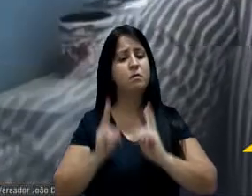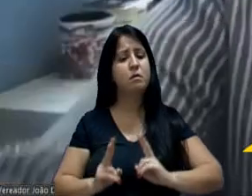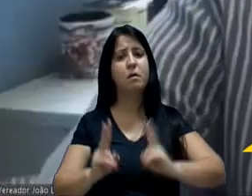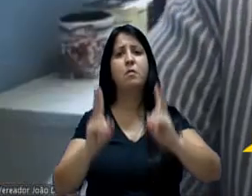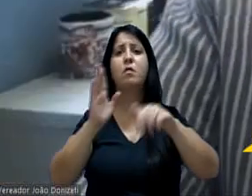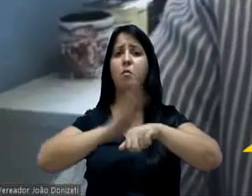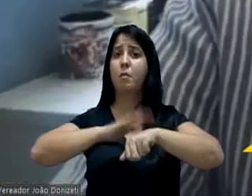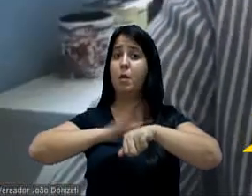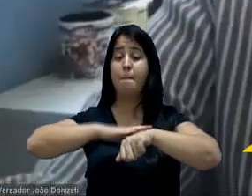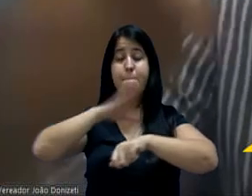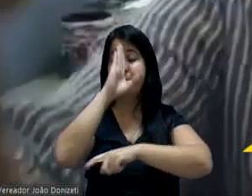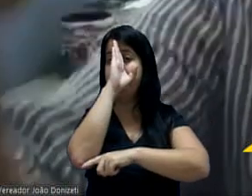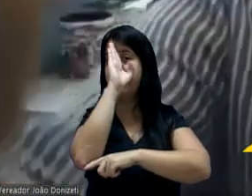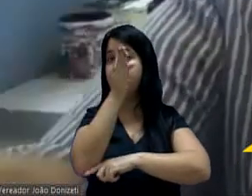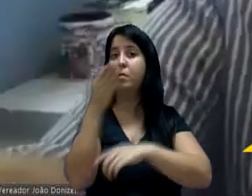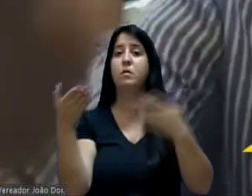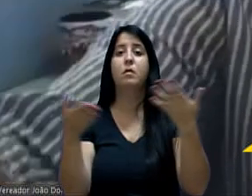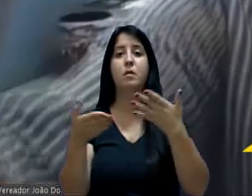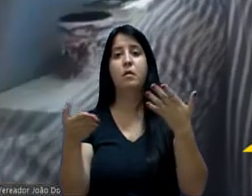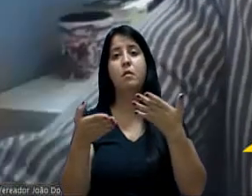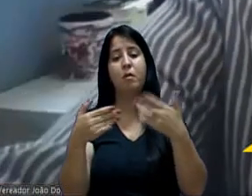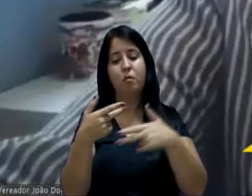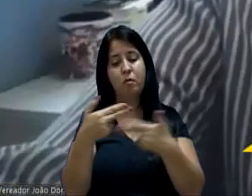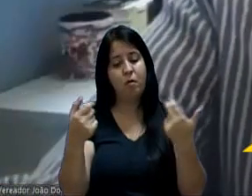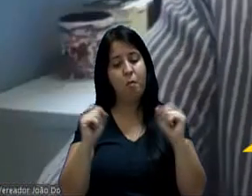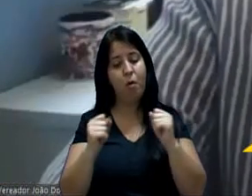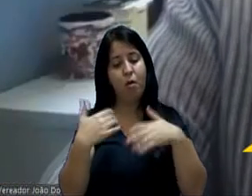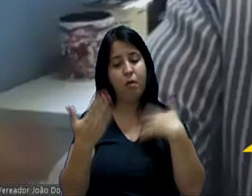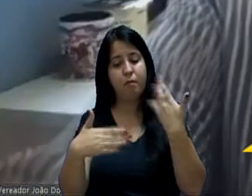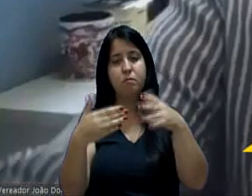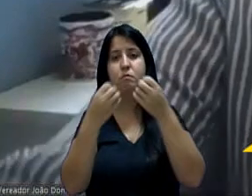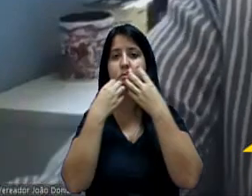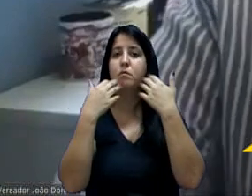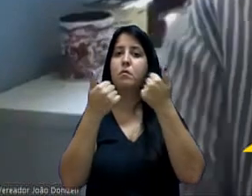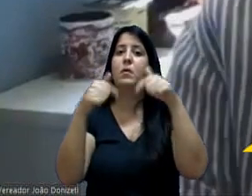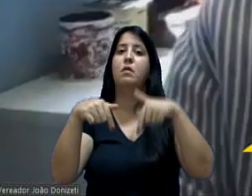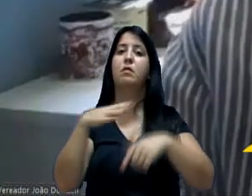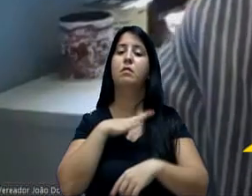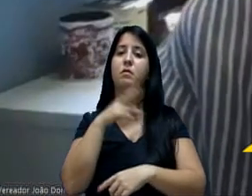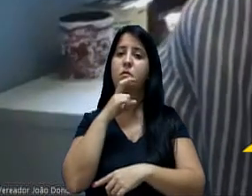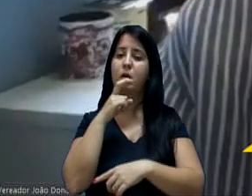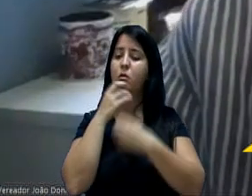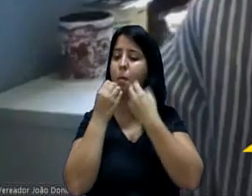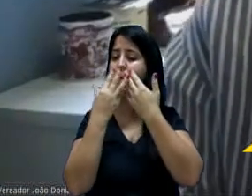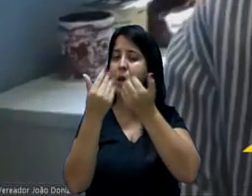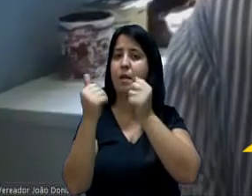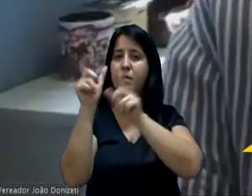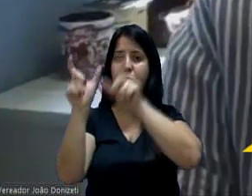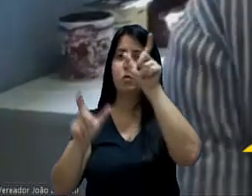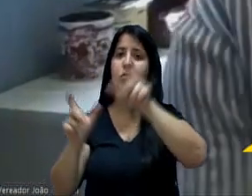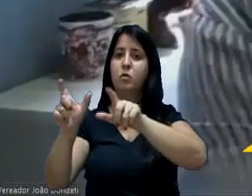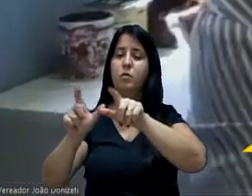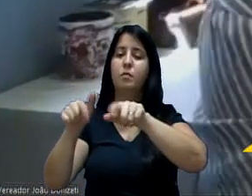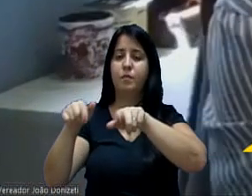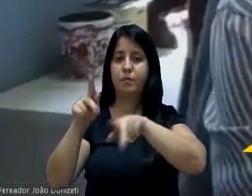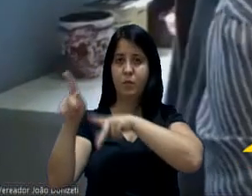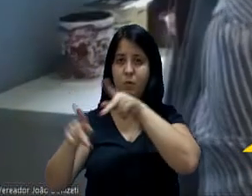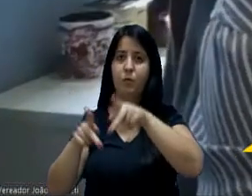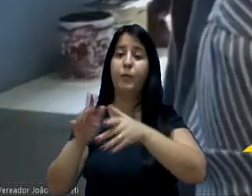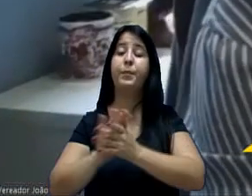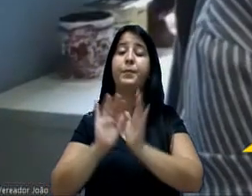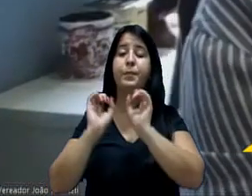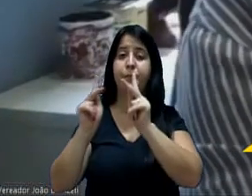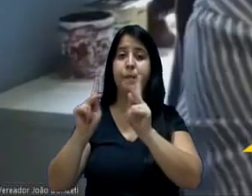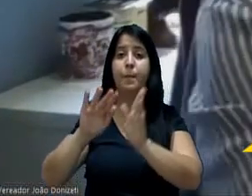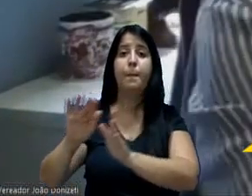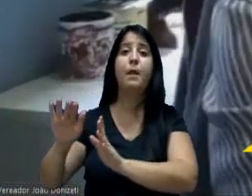momento muito mais ainda, para que as coisas possam acontecer bem na cidade de Sorocaba em prol do nosso povo. Pois bem, nós vivemos, eu